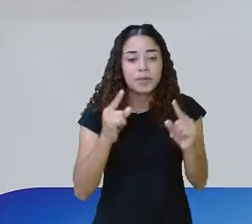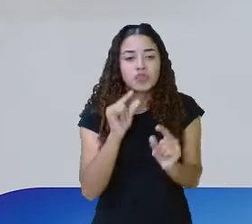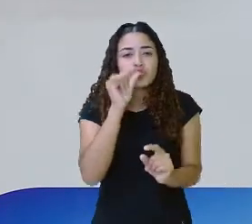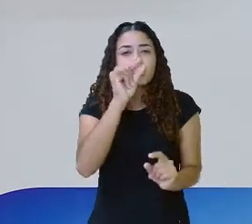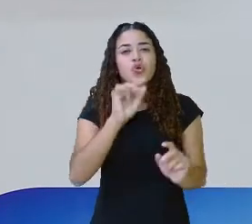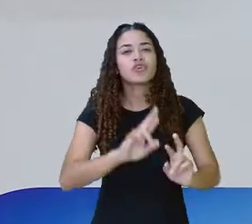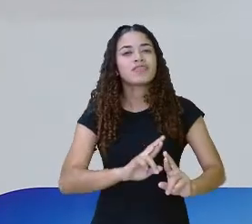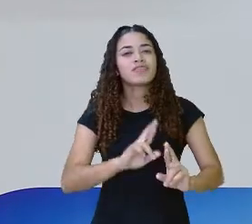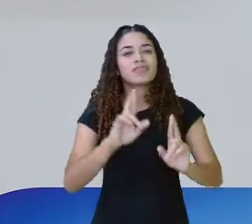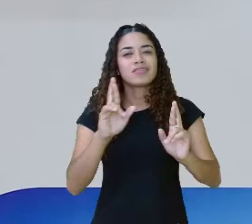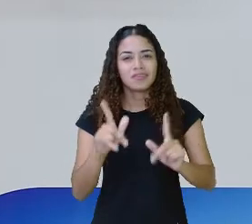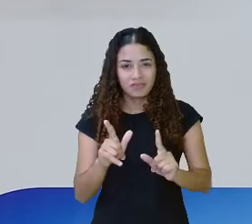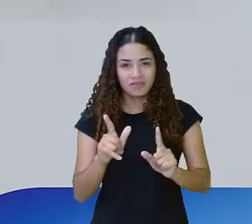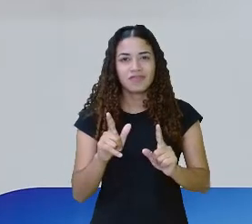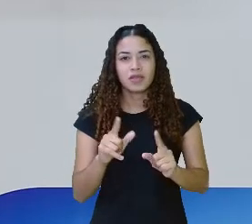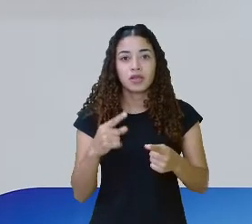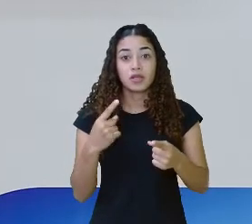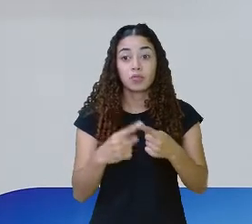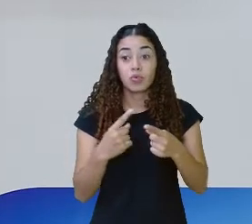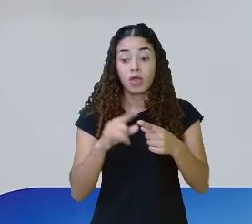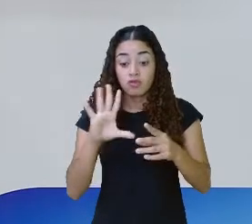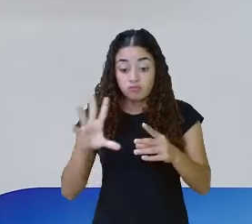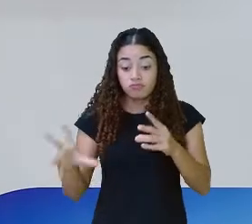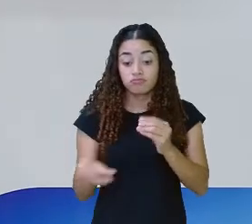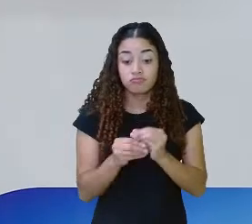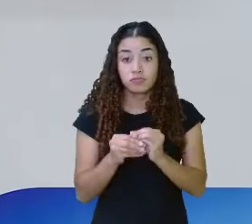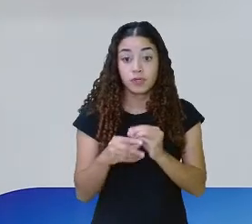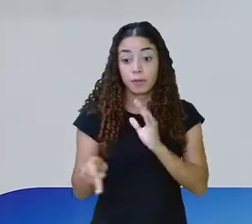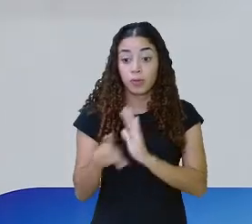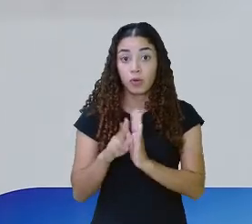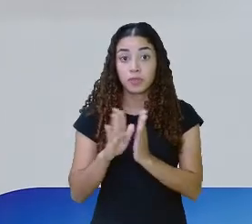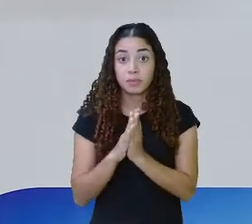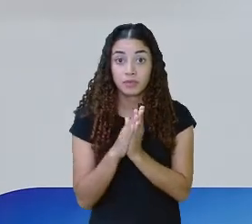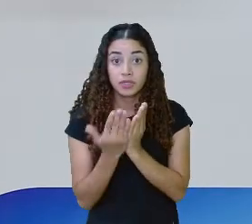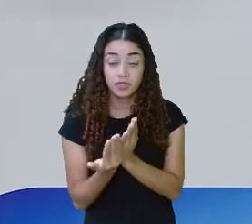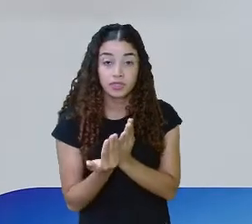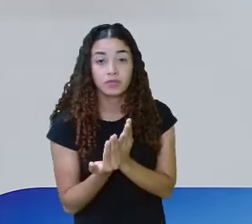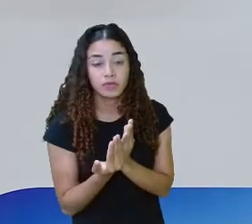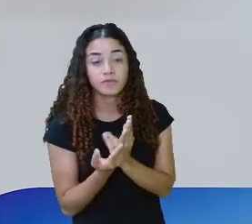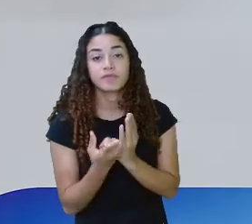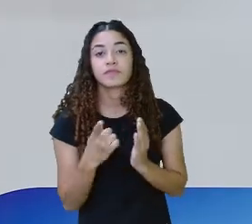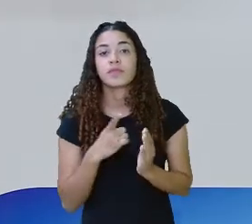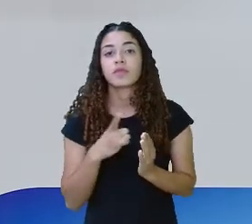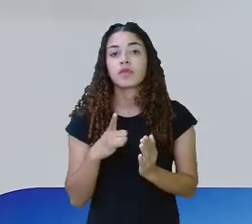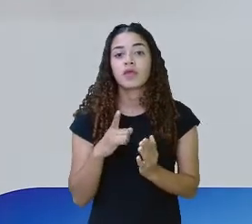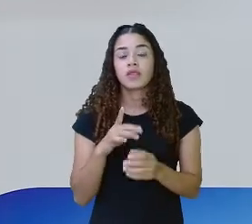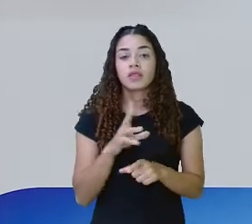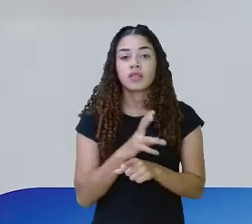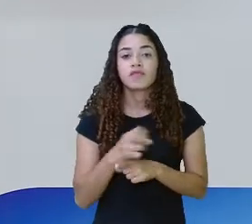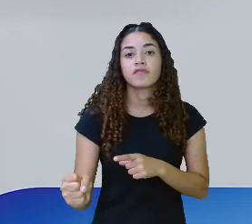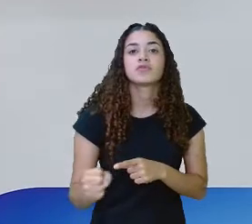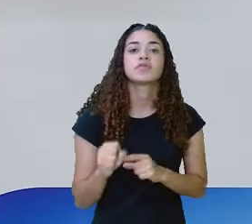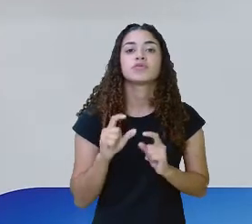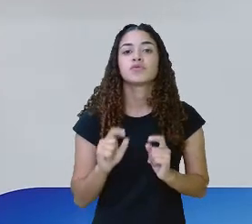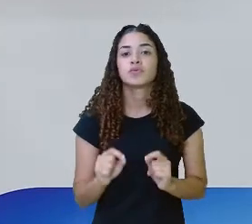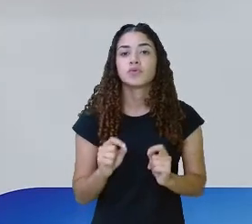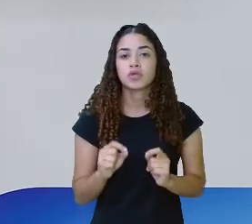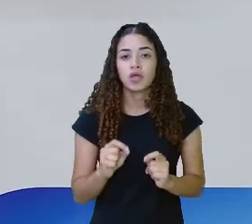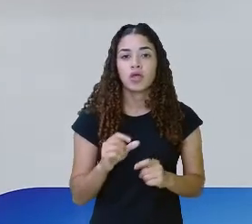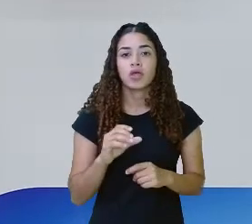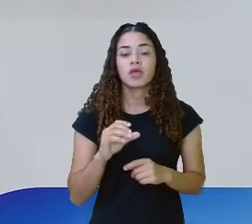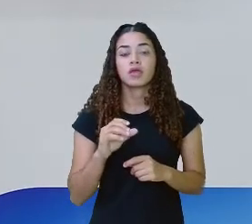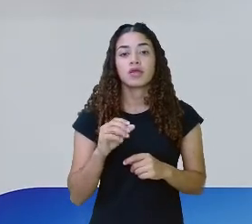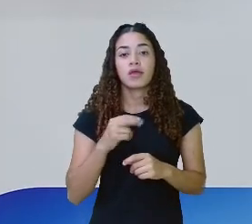eles acrescentavam argumentos bíblicos, tá certo? Então, ó, era defendida também por criacionistas e religiosos,